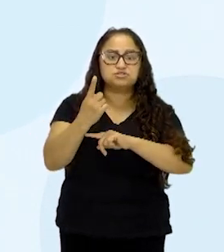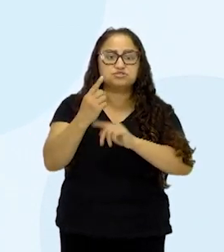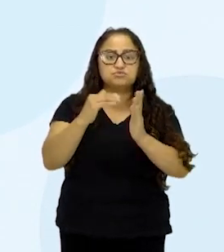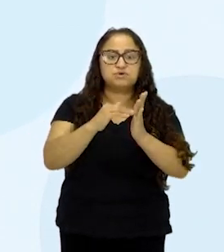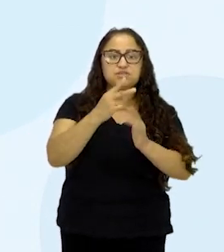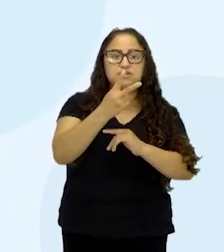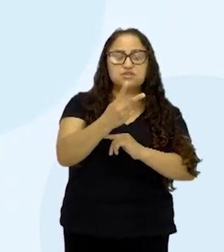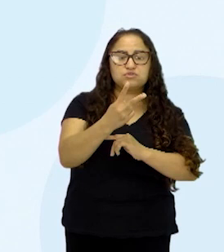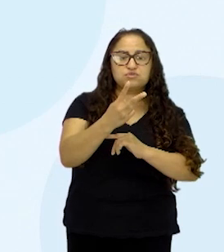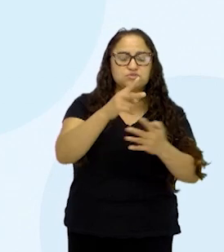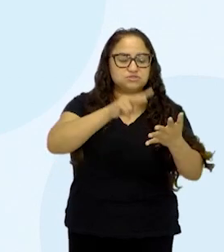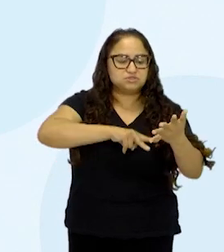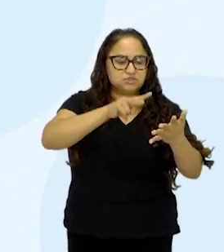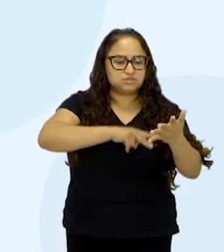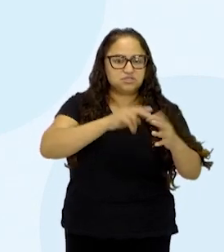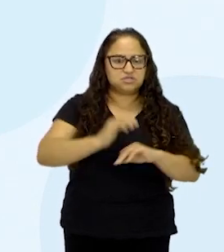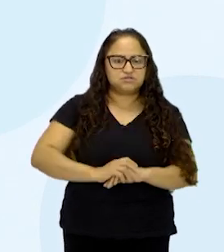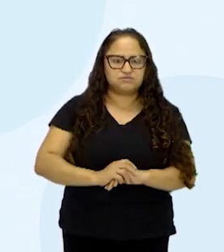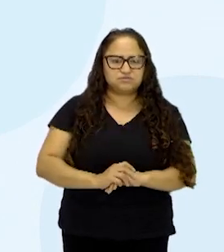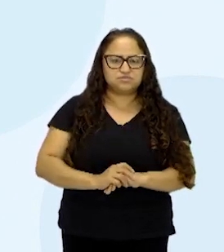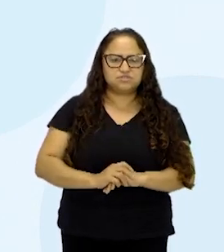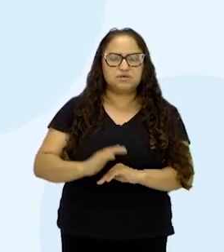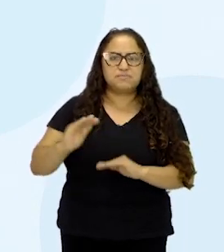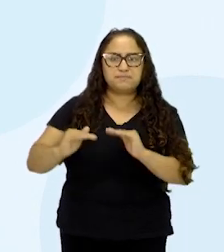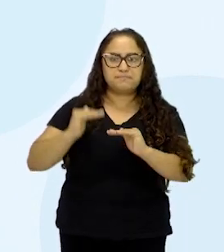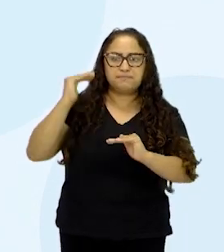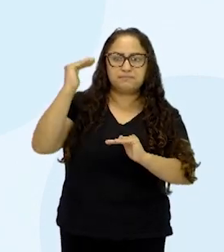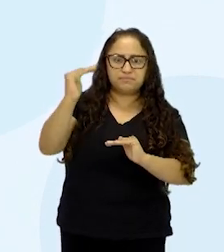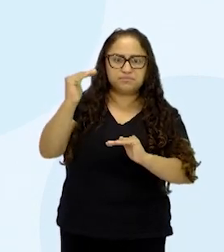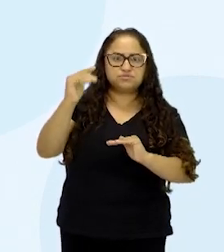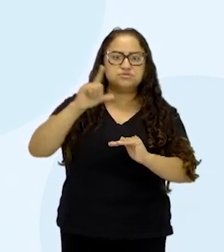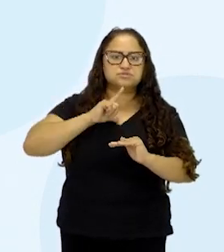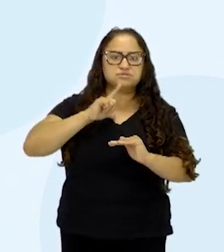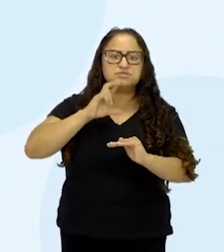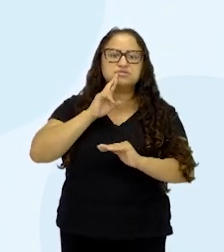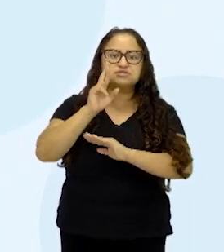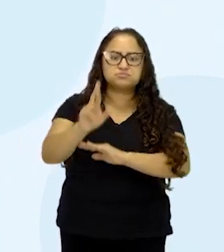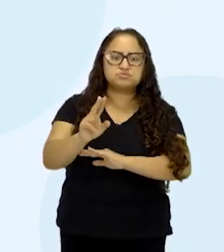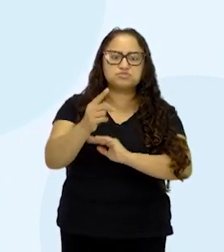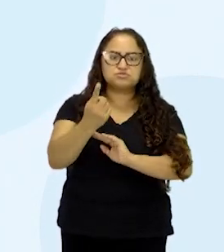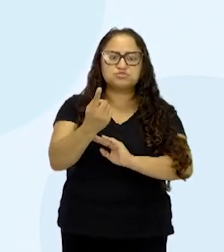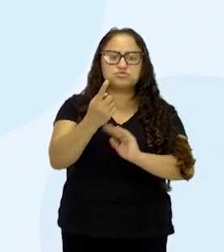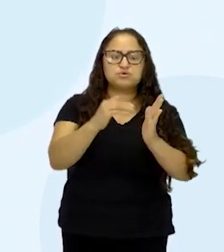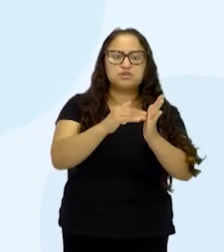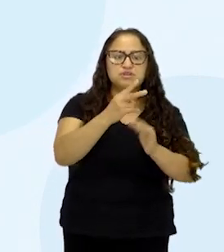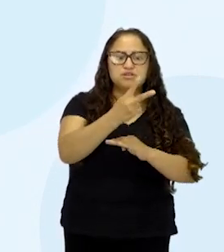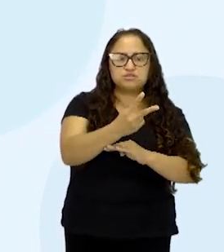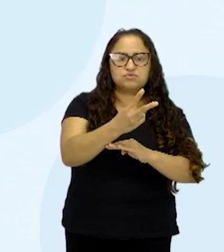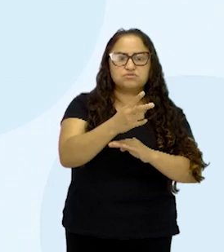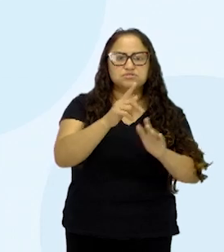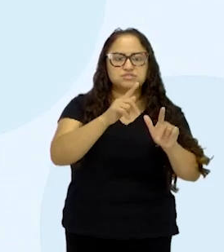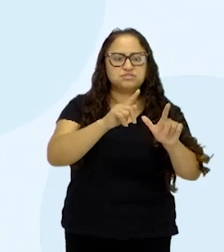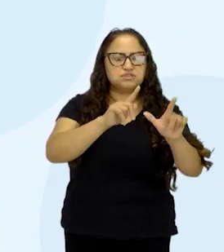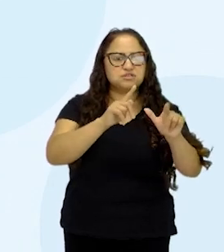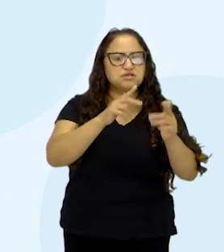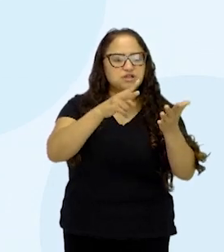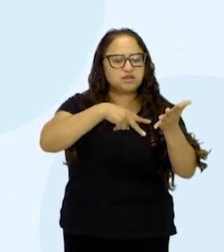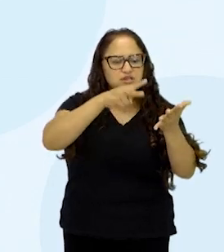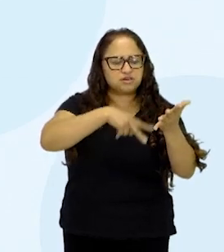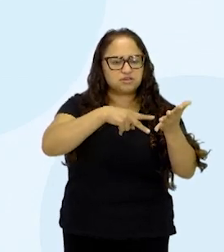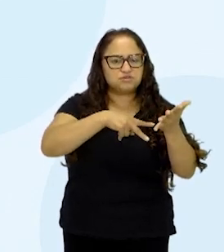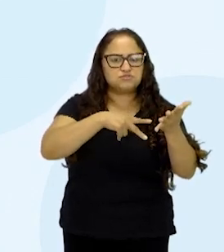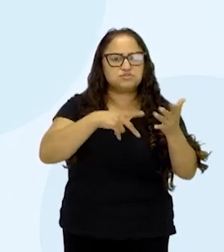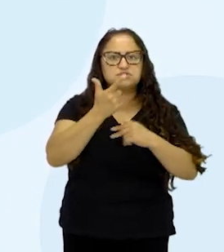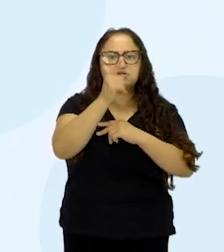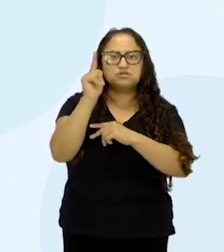livros. Ou seja, a maioria das pessoas respondeu de um a dois livros, ou seja, foram 108 pessoas que responderam a essa opção dentre